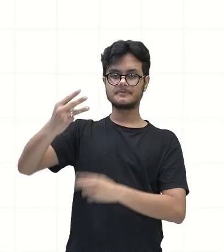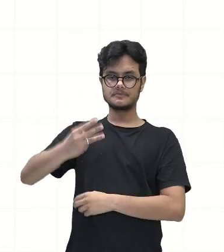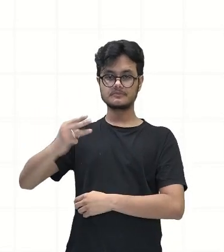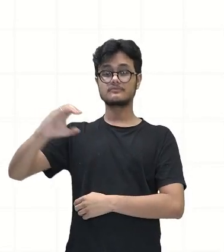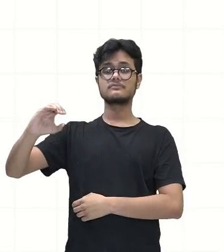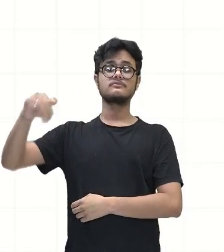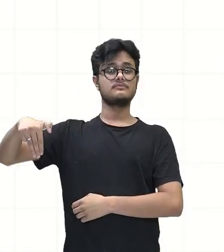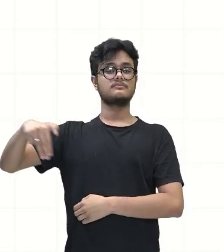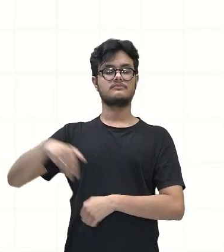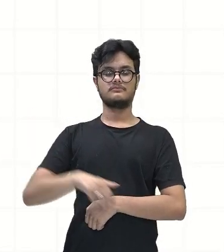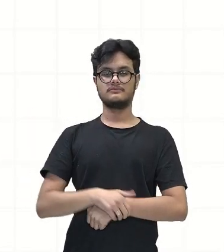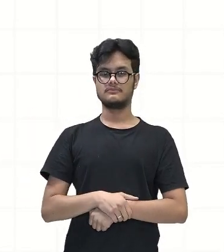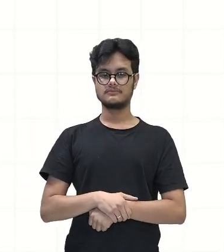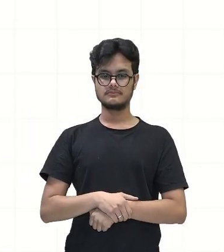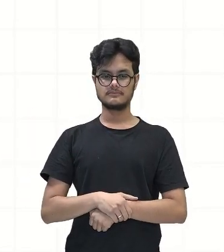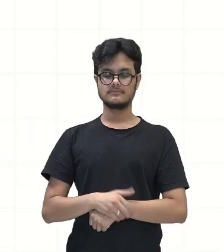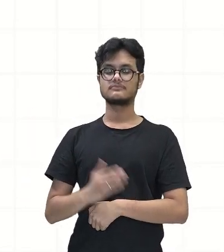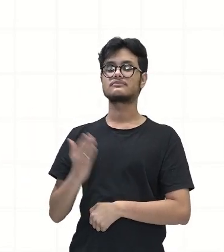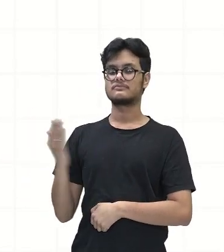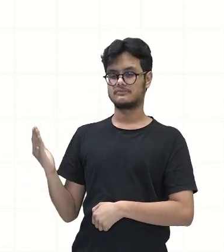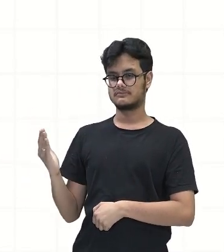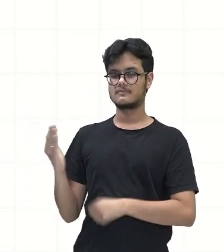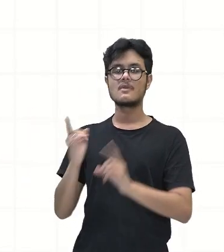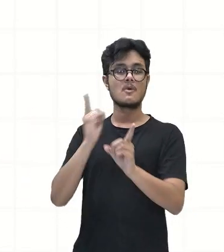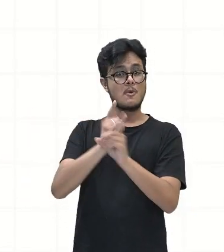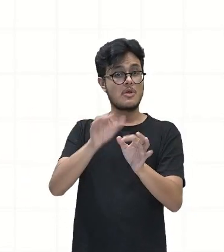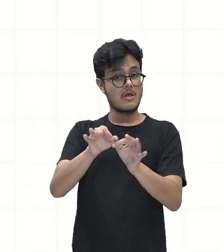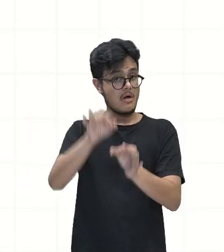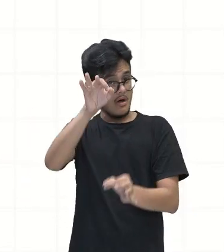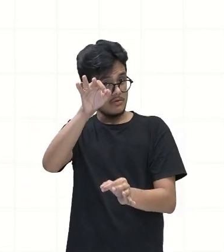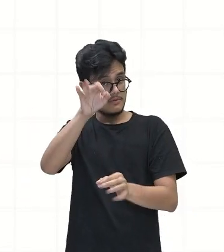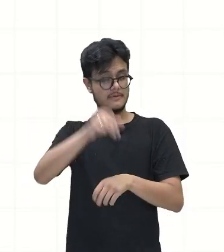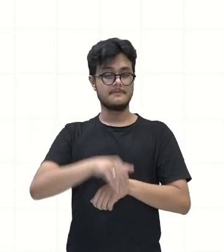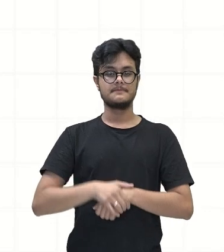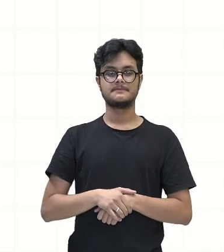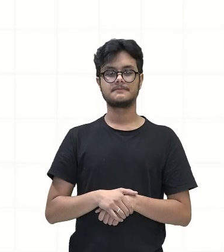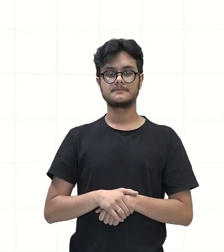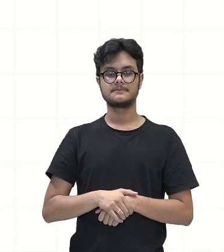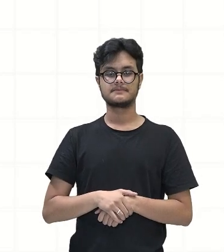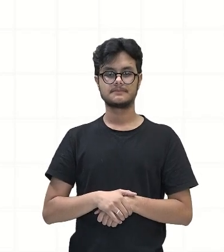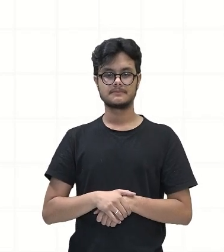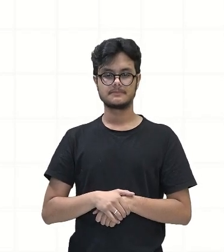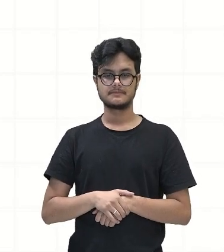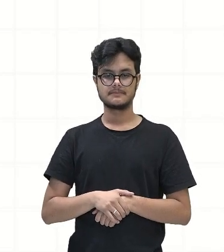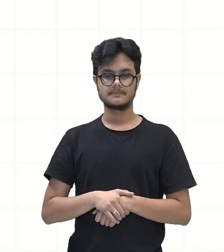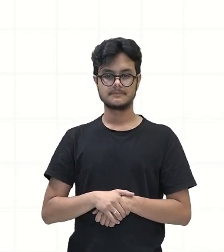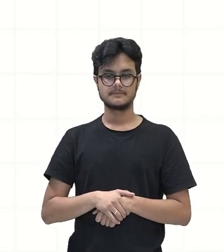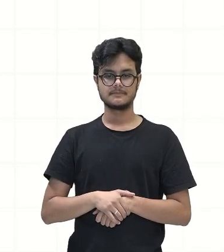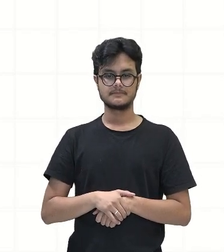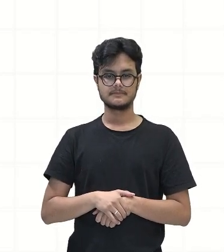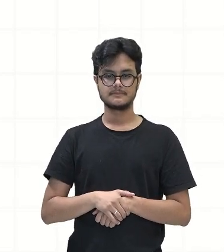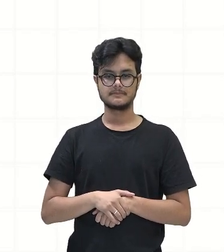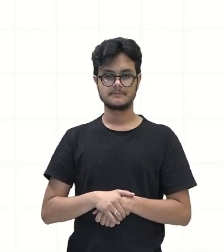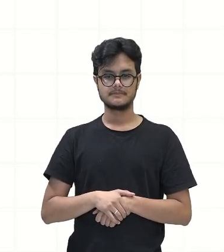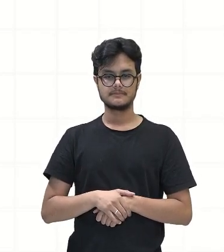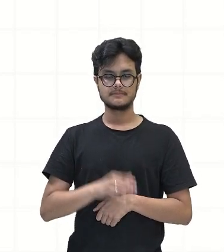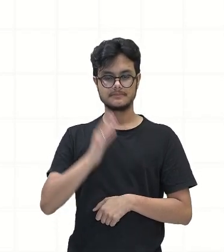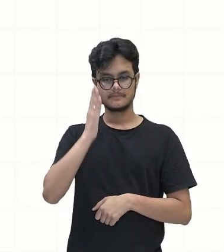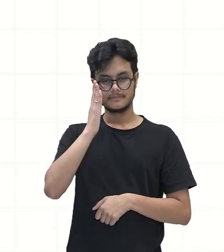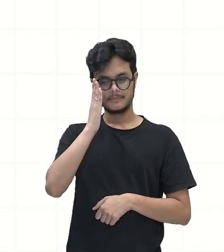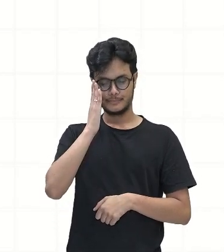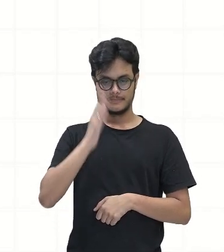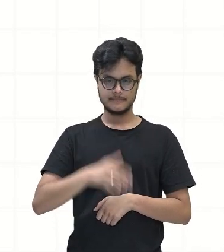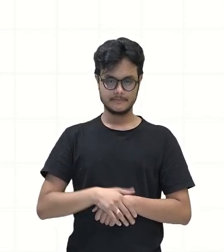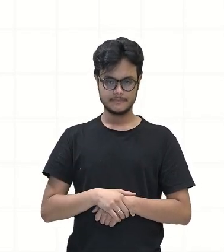é a medida dessa altura aqui, ó. 10 raiz quadrada de 3 sobre 2. É a medida da altura